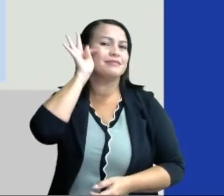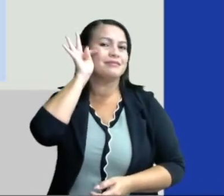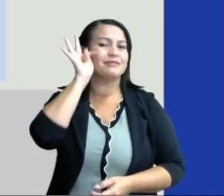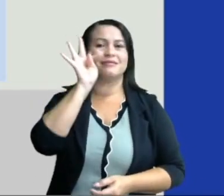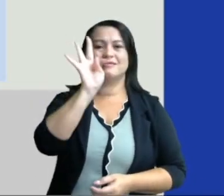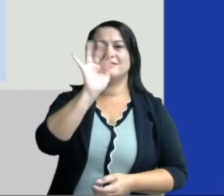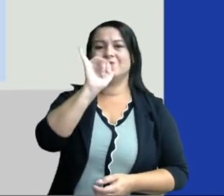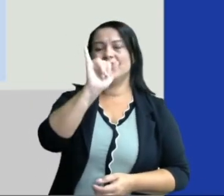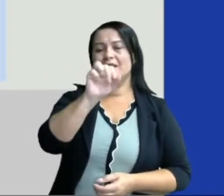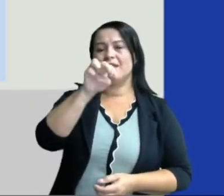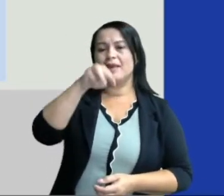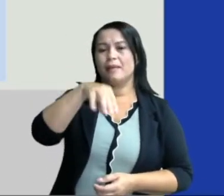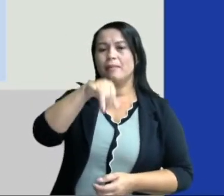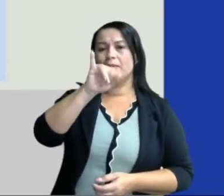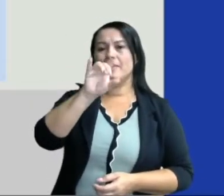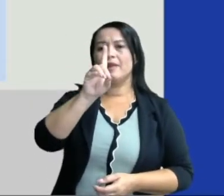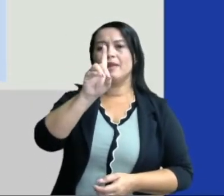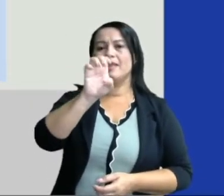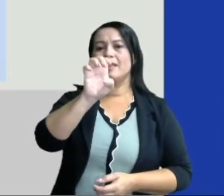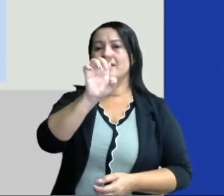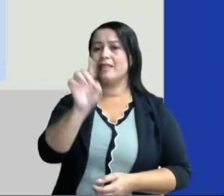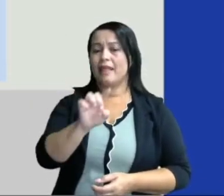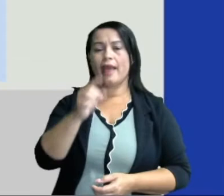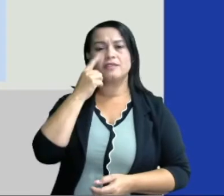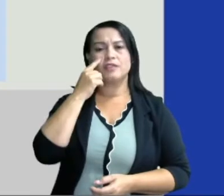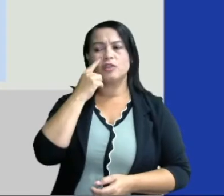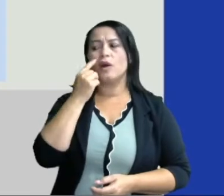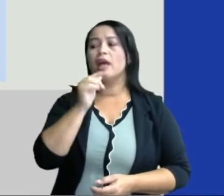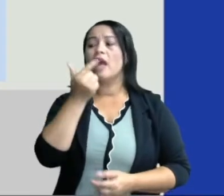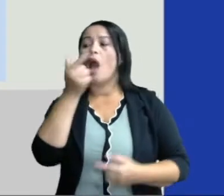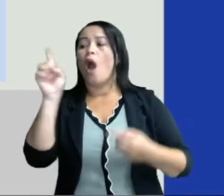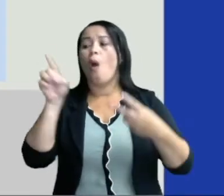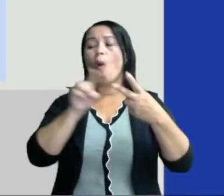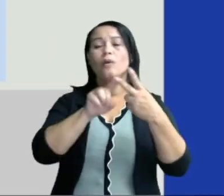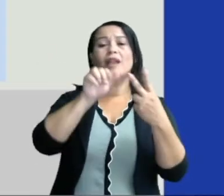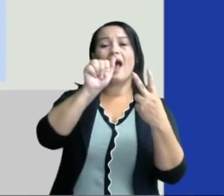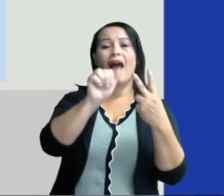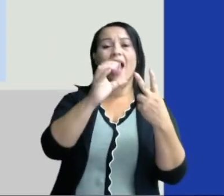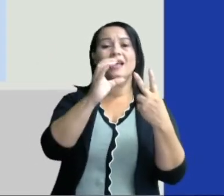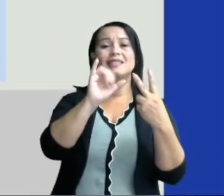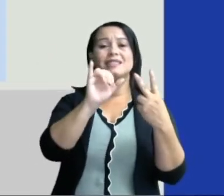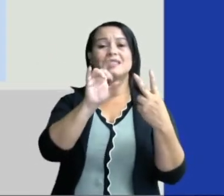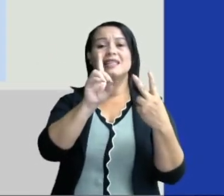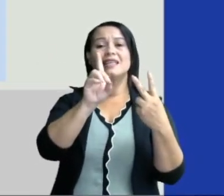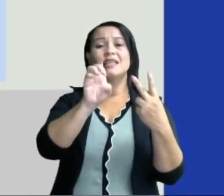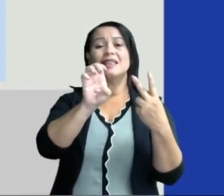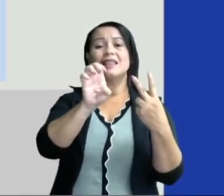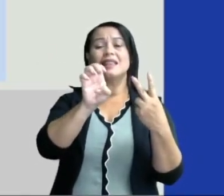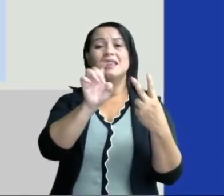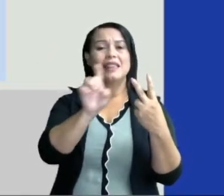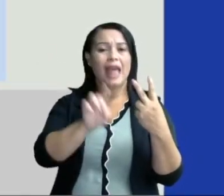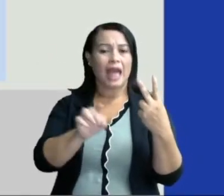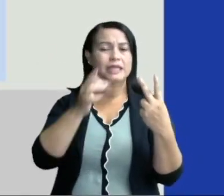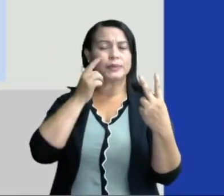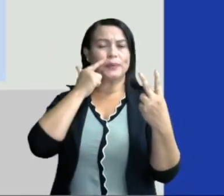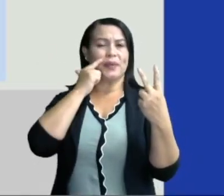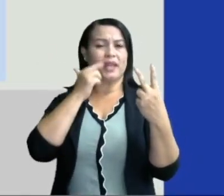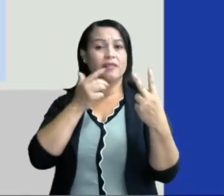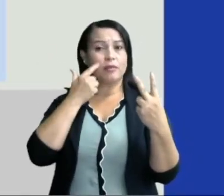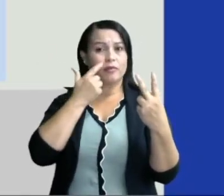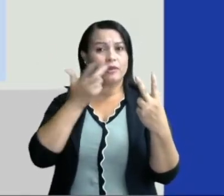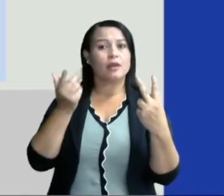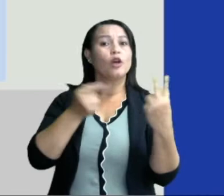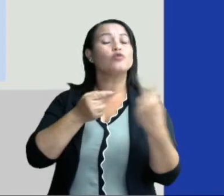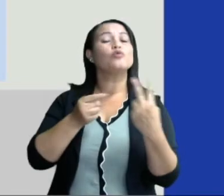e acidez. Olhando para essas duas palavras, vocês conseguem dizer a partir de qual palavra cada uma delas é